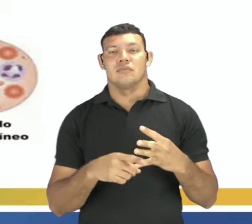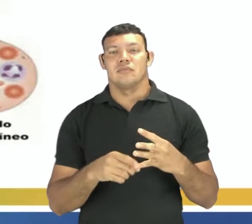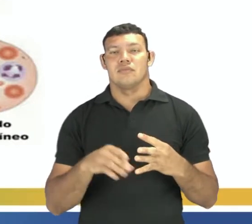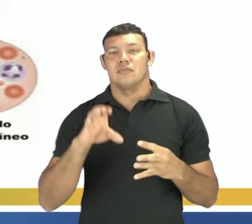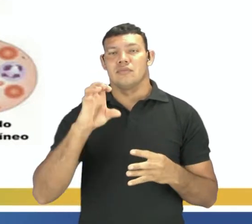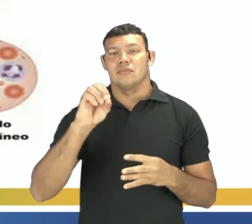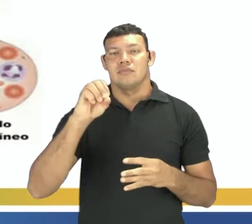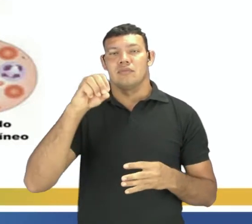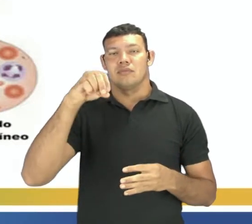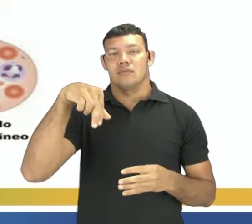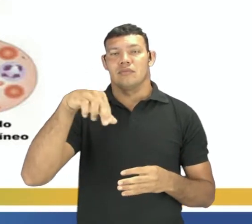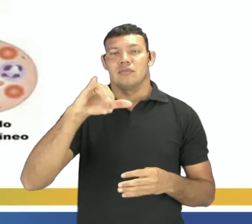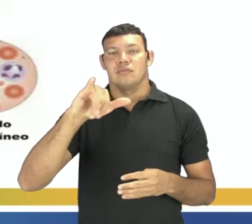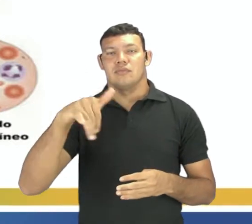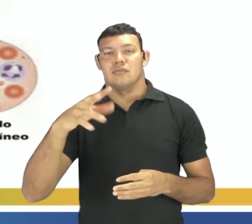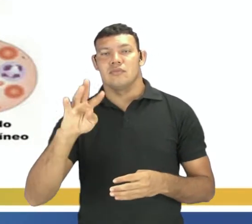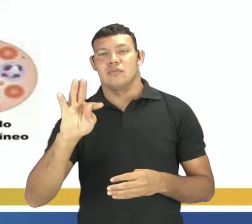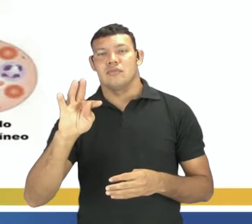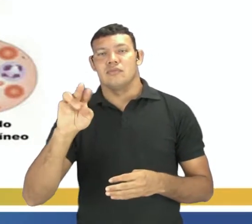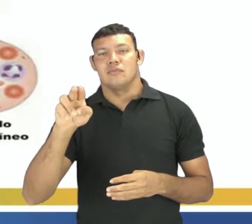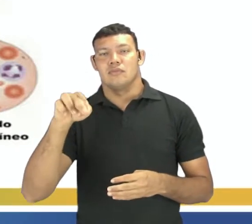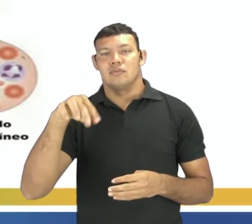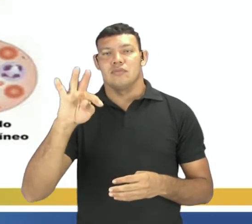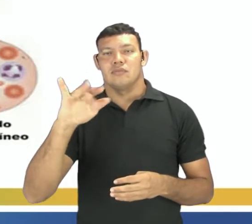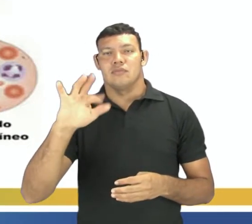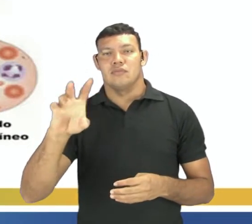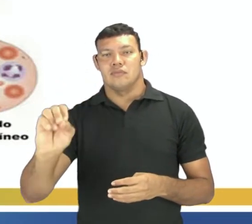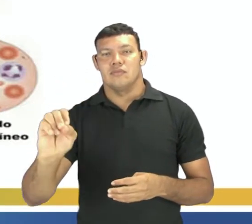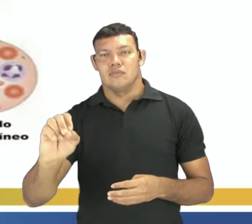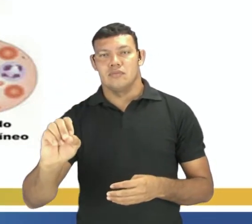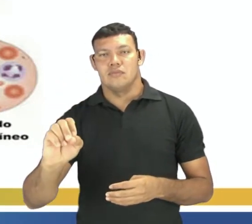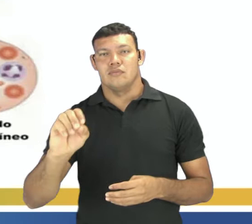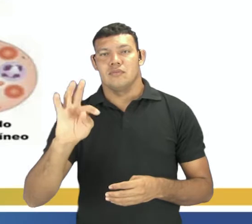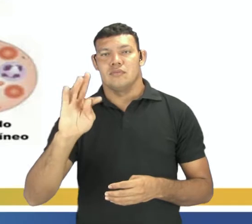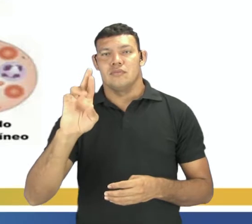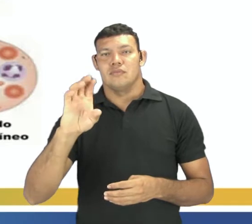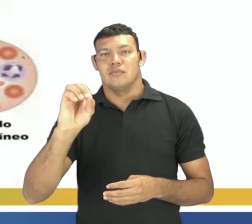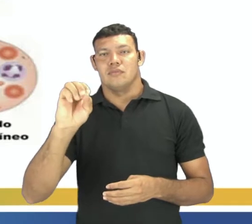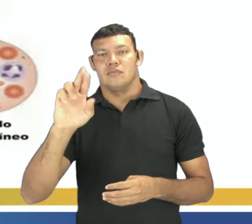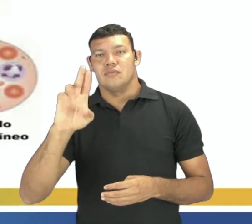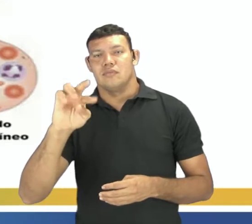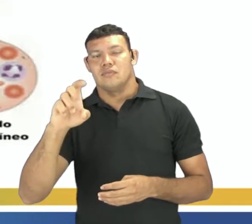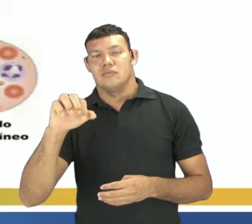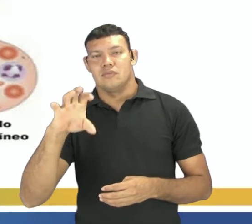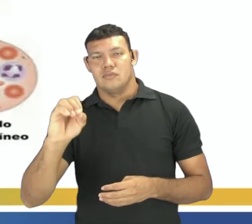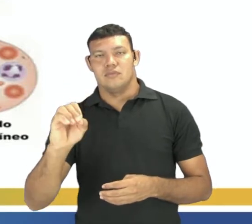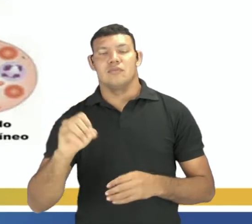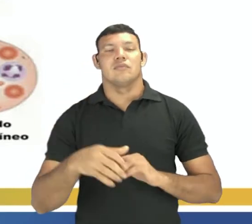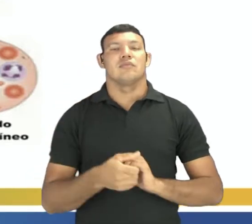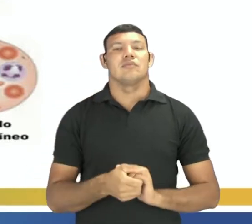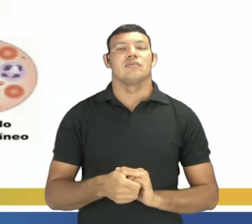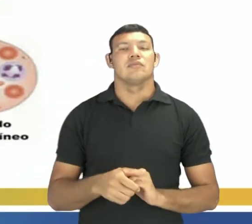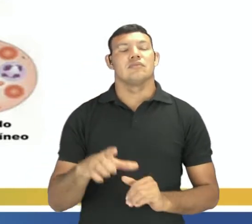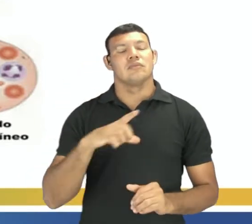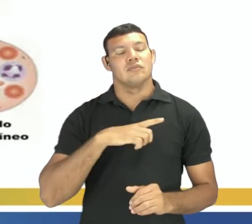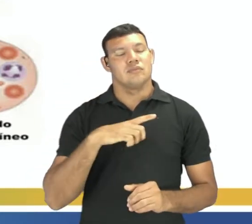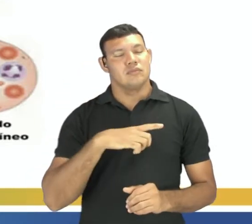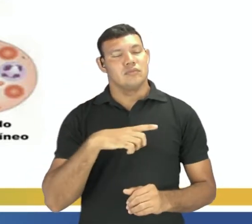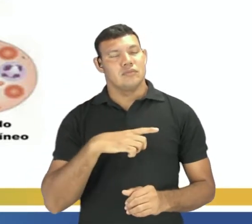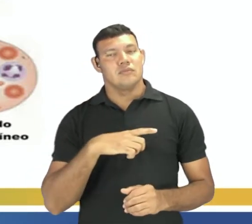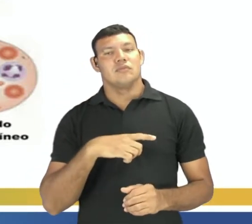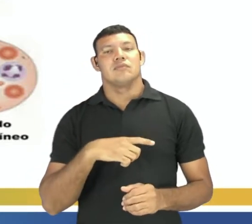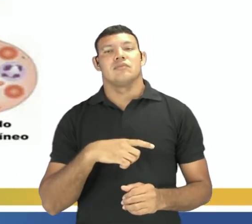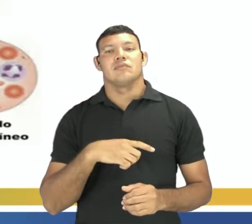frouxo, que serve como assoalho para o epitélio e outros tecidos. Nós vamos também ter